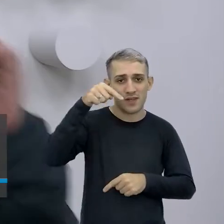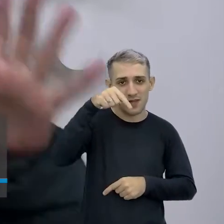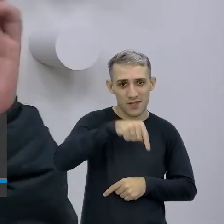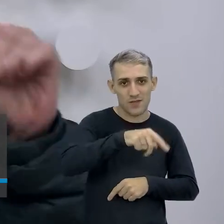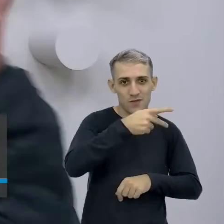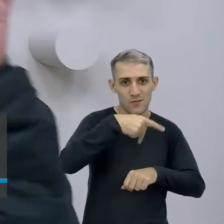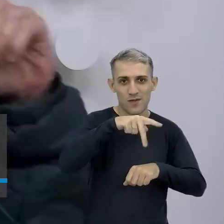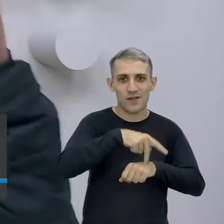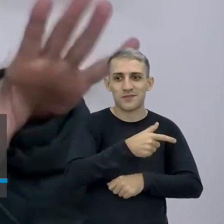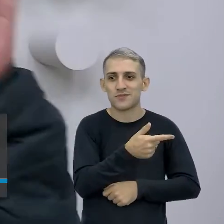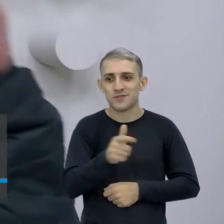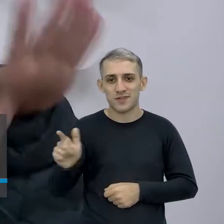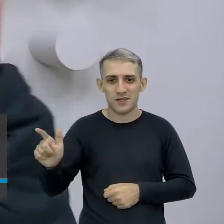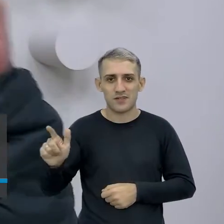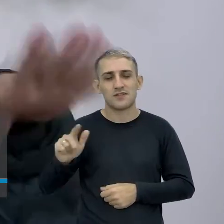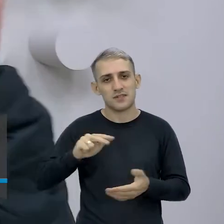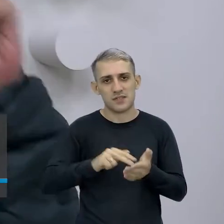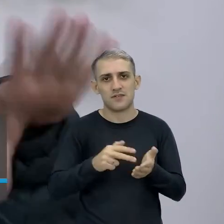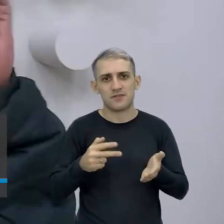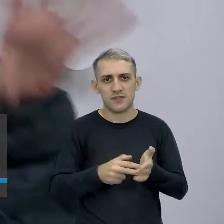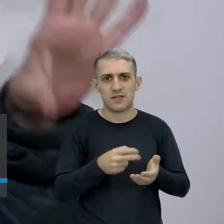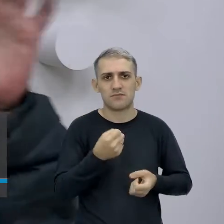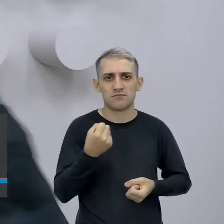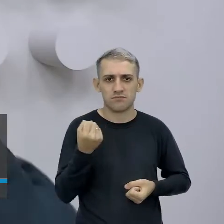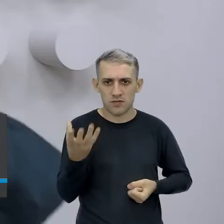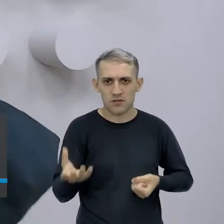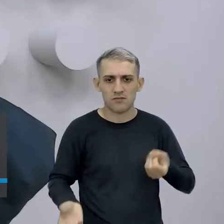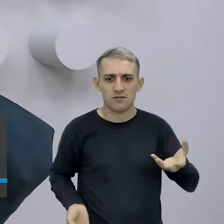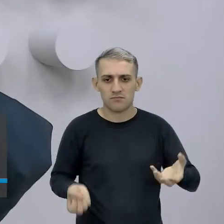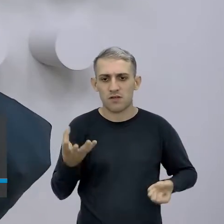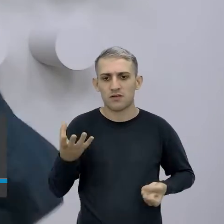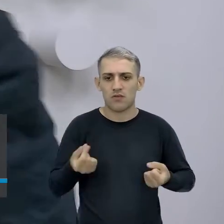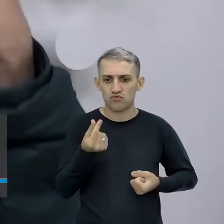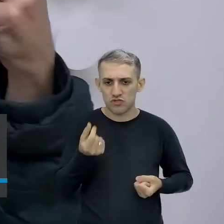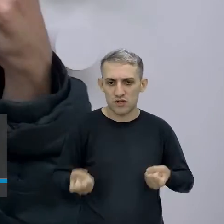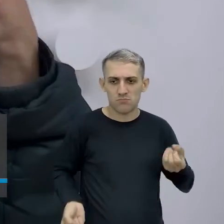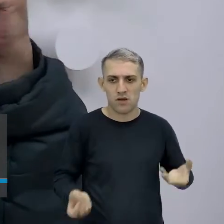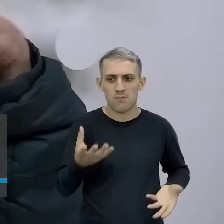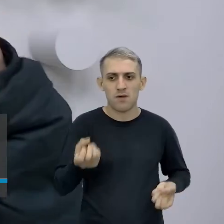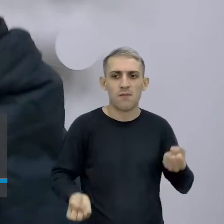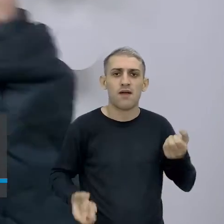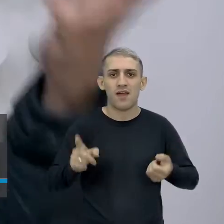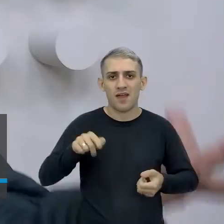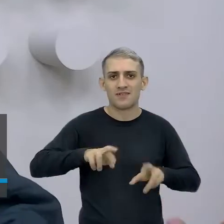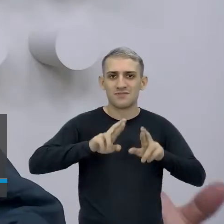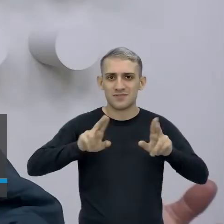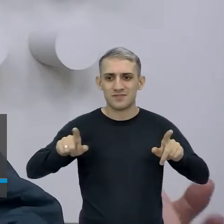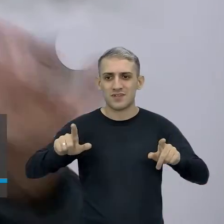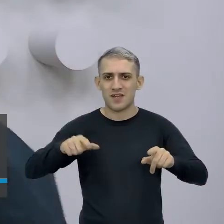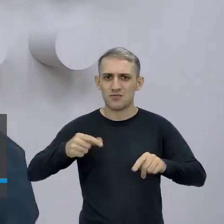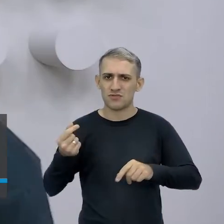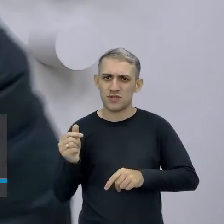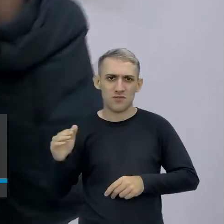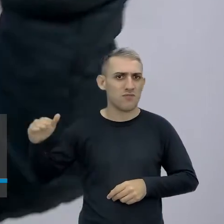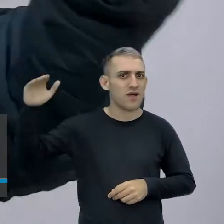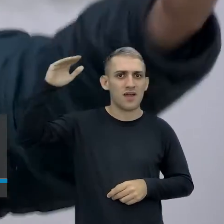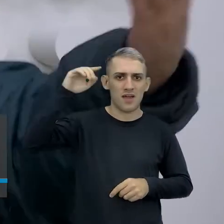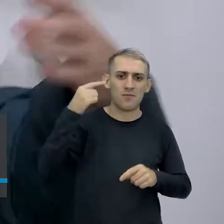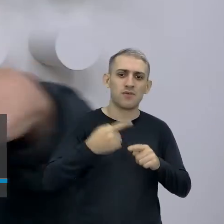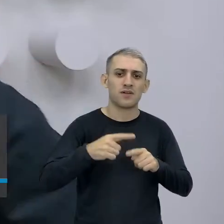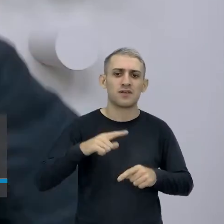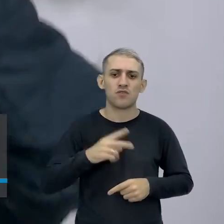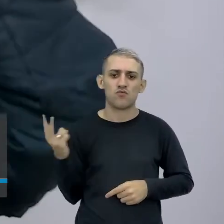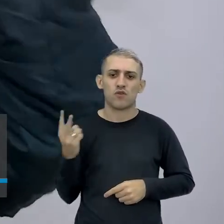Aí você tá tendo uma vazão de dinheiro, né, para outro país. E isso daí uma grana alta, porque como você falou, aí vai ter